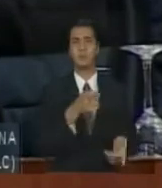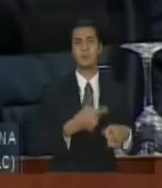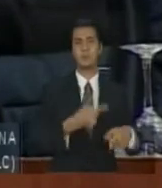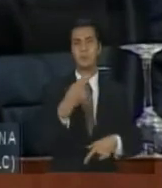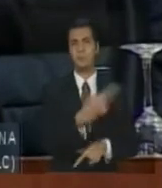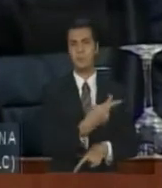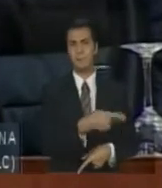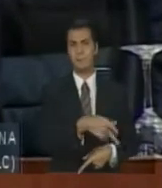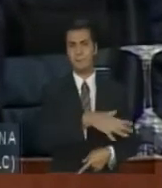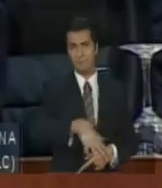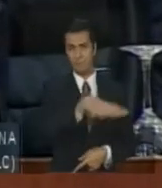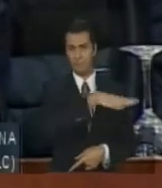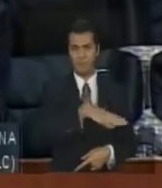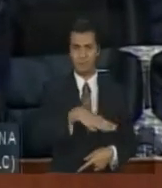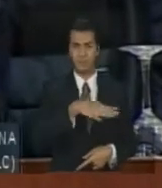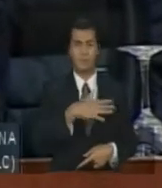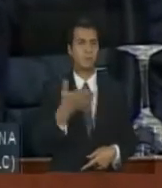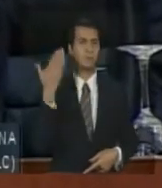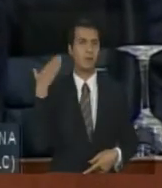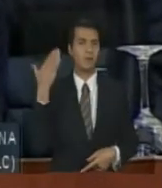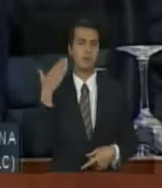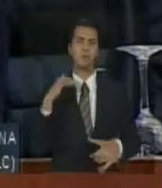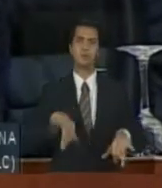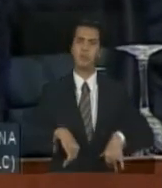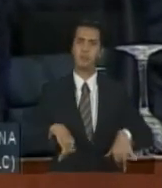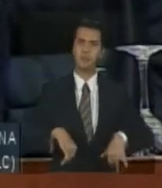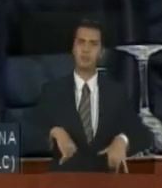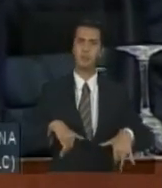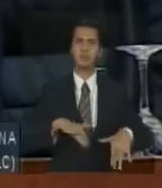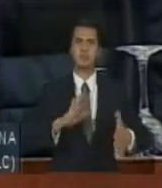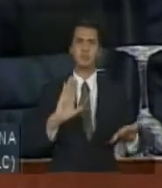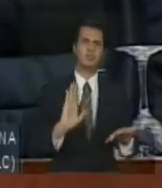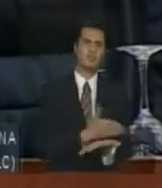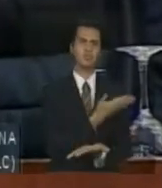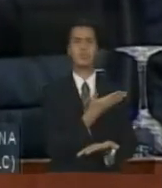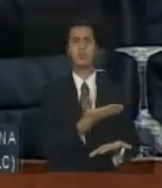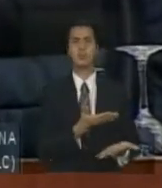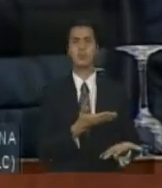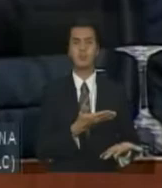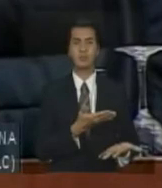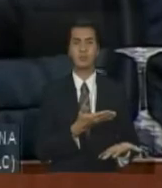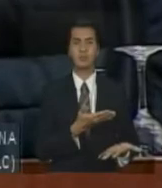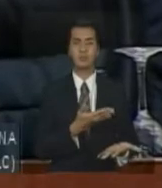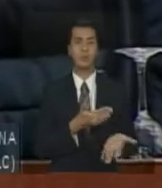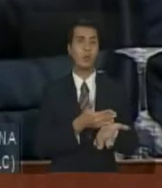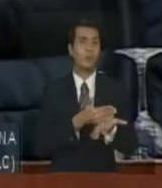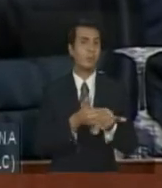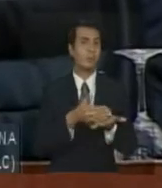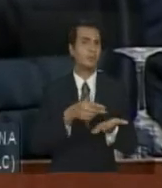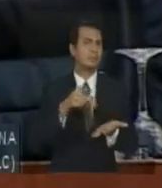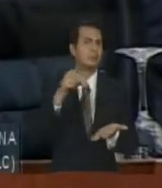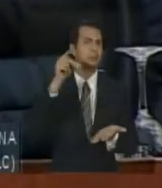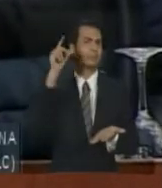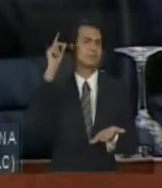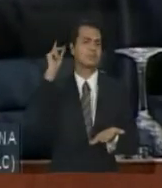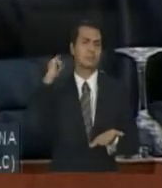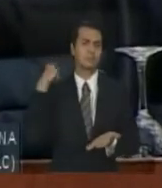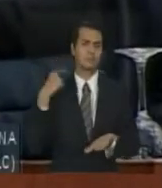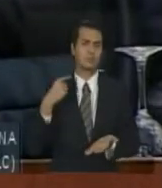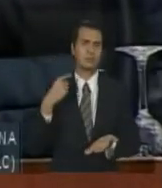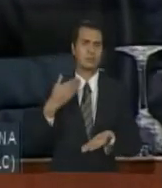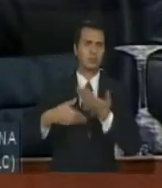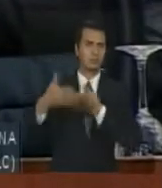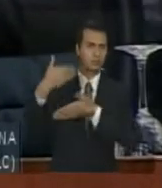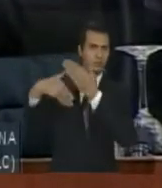condenados a processos de exclusão que remontam à própria Constituição